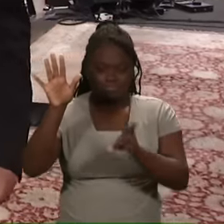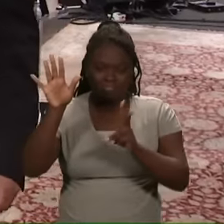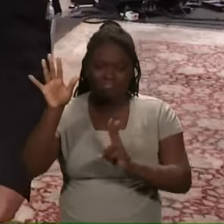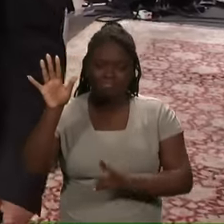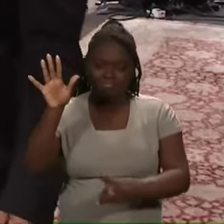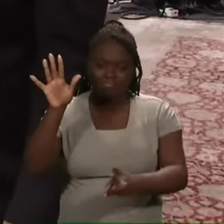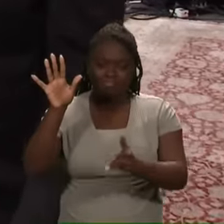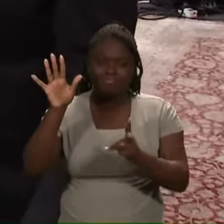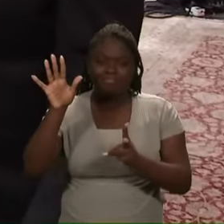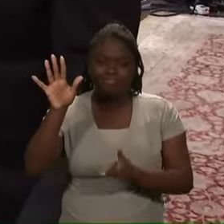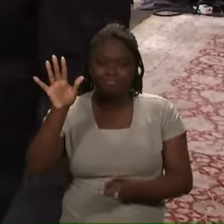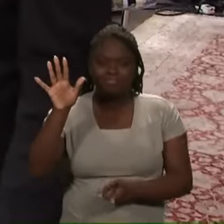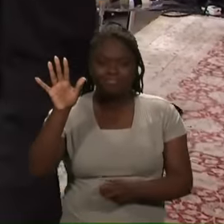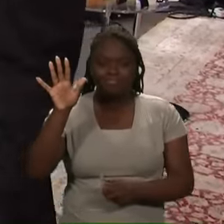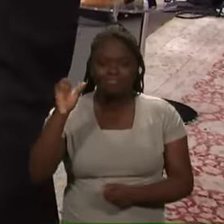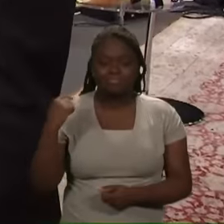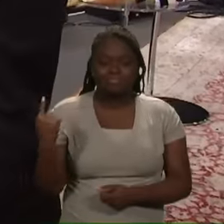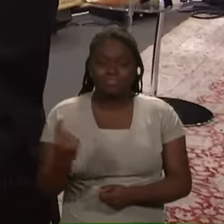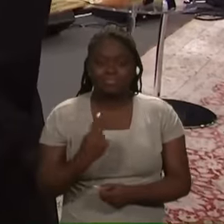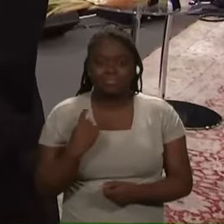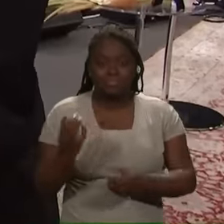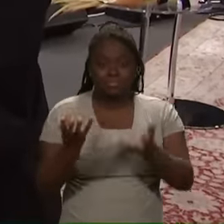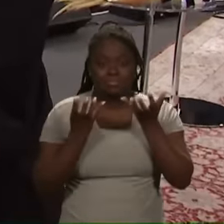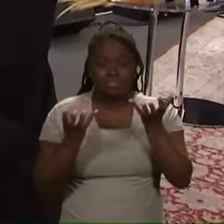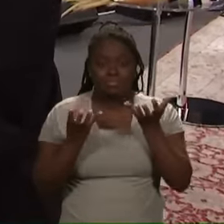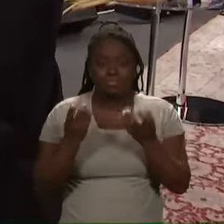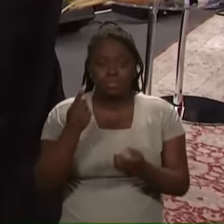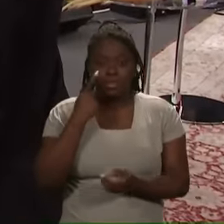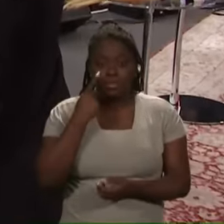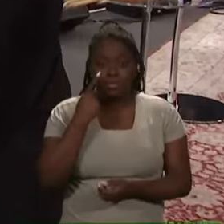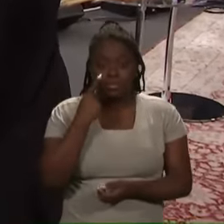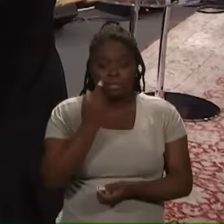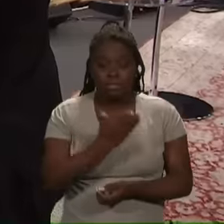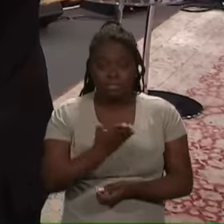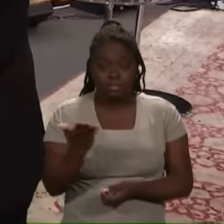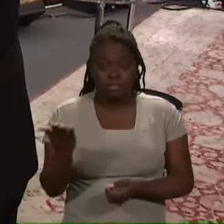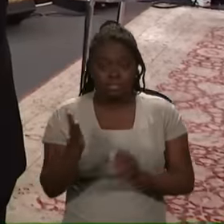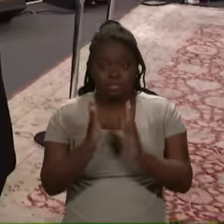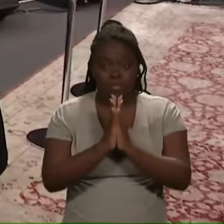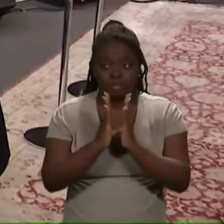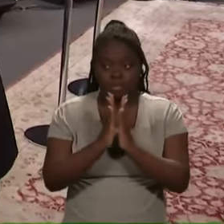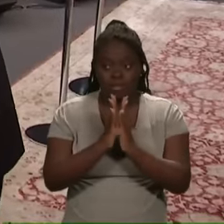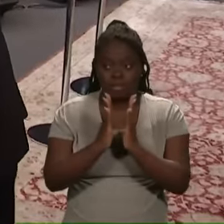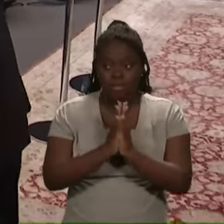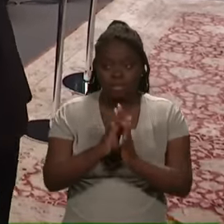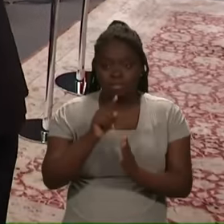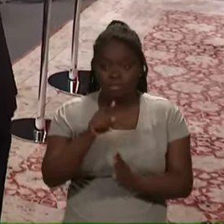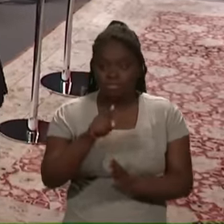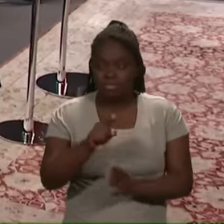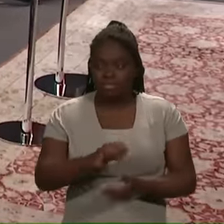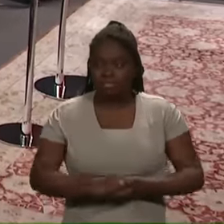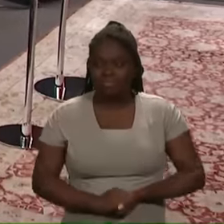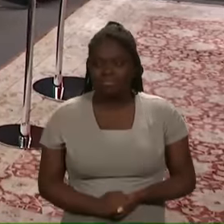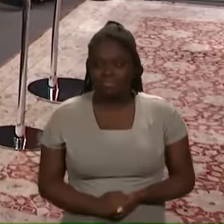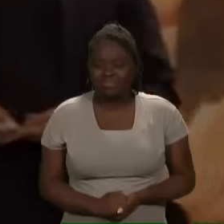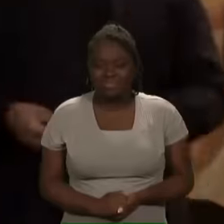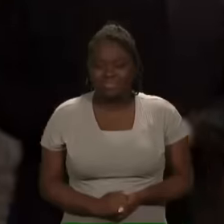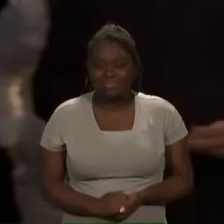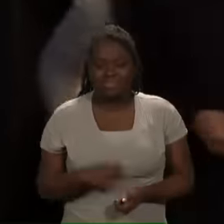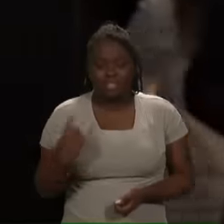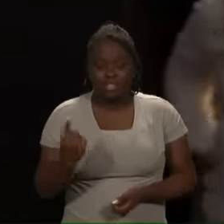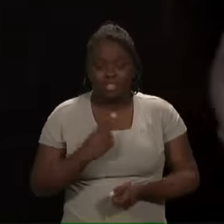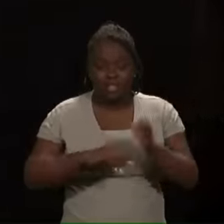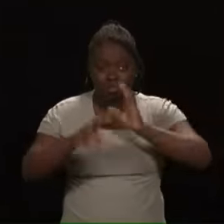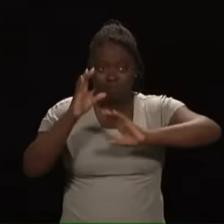erguida. Isso, nós queremos ver você, queremos orar por você. Isso, enquanto vamos